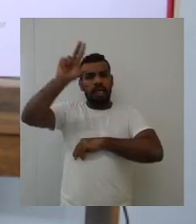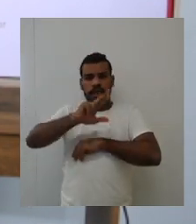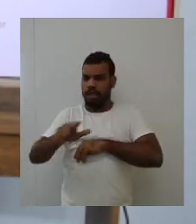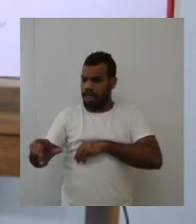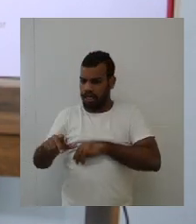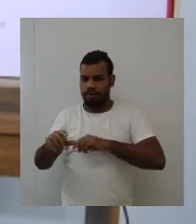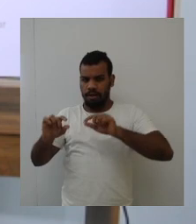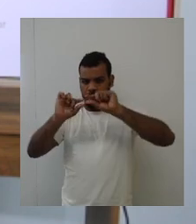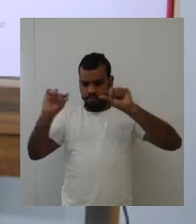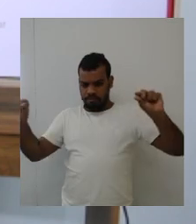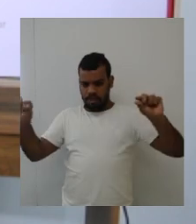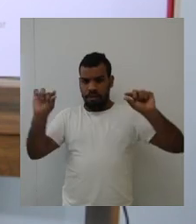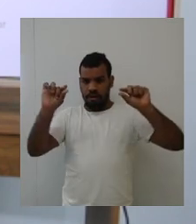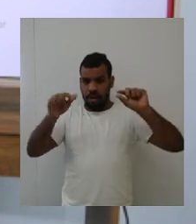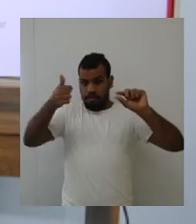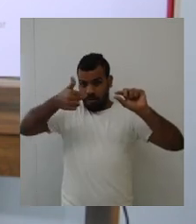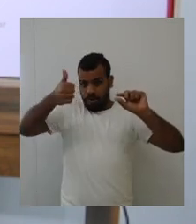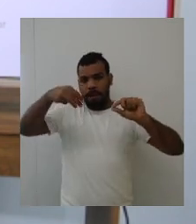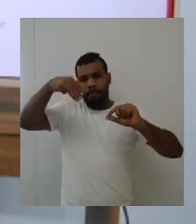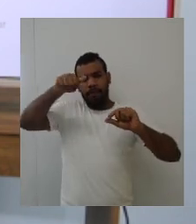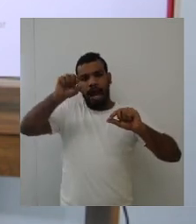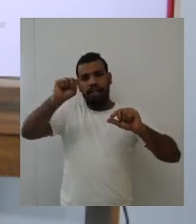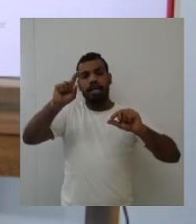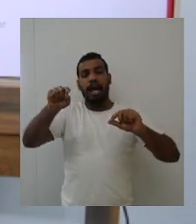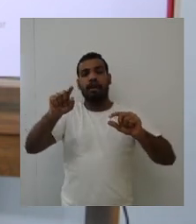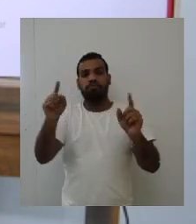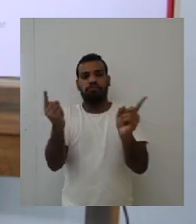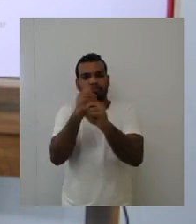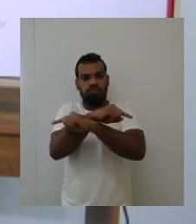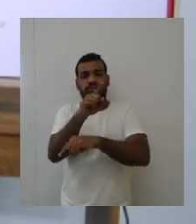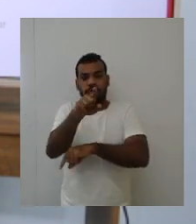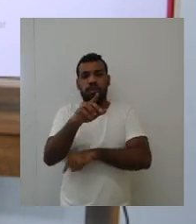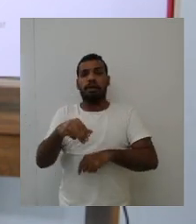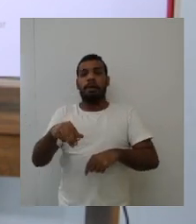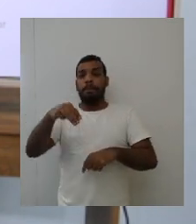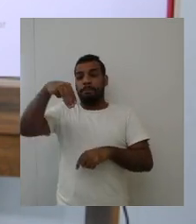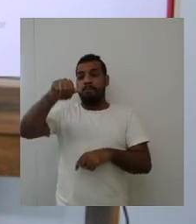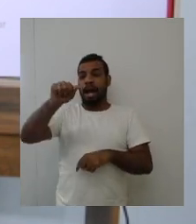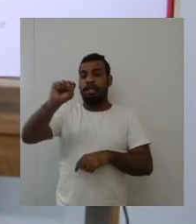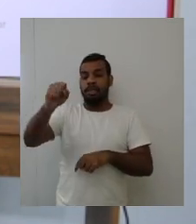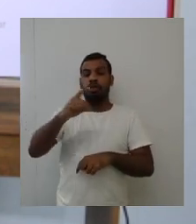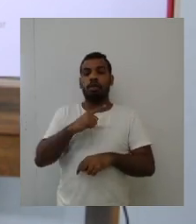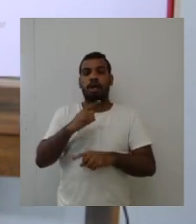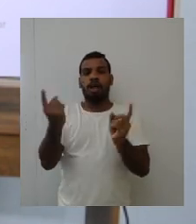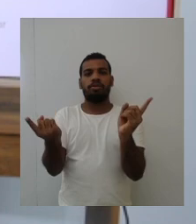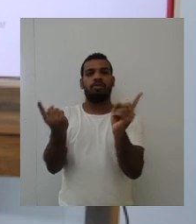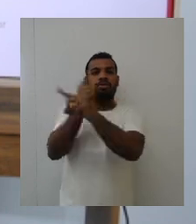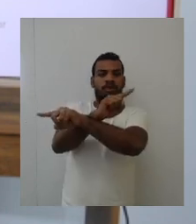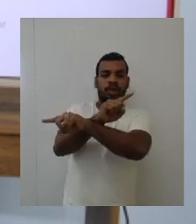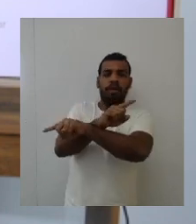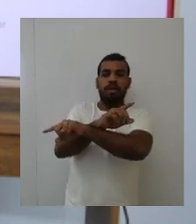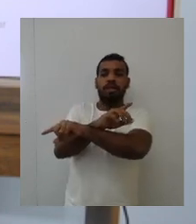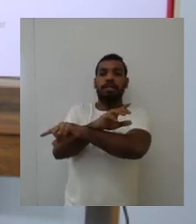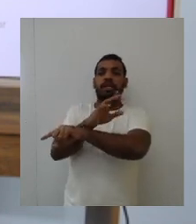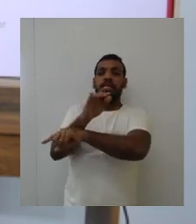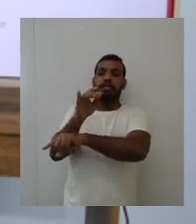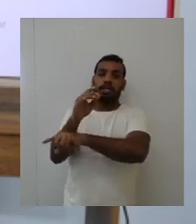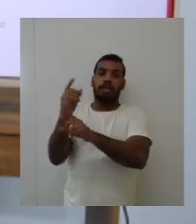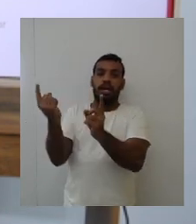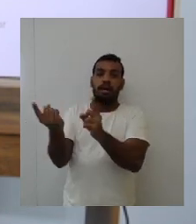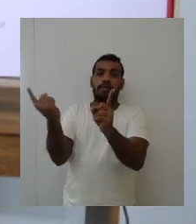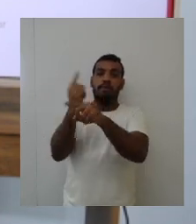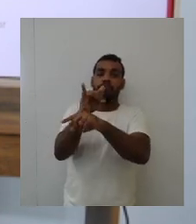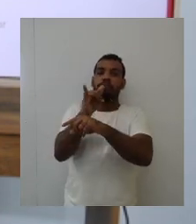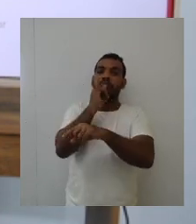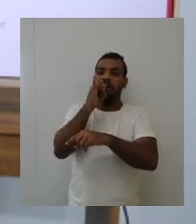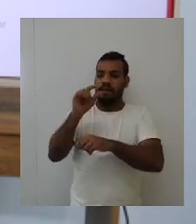né? Primeiro que a primeira é adversativa, o mais, né? E o mais, ela expressa aquela ideia de oposição e que impede a realização